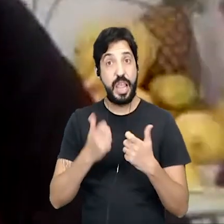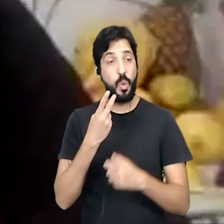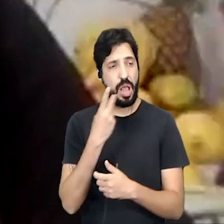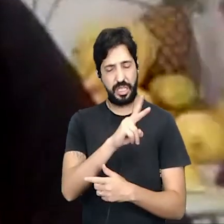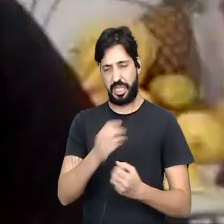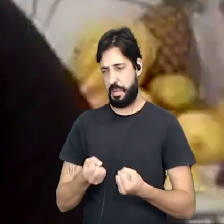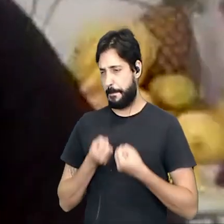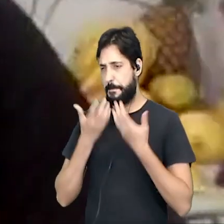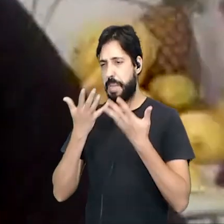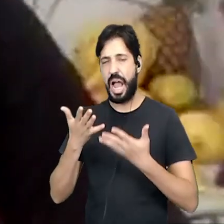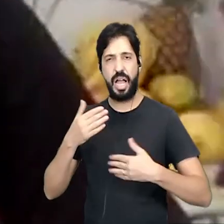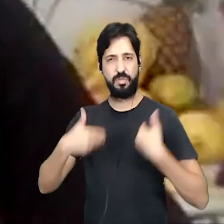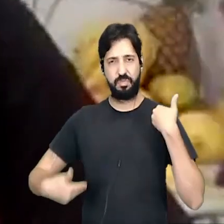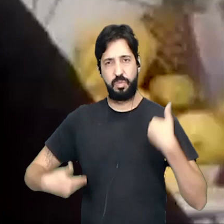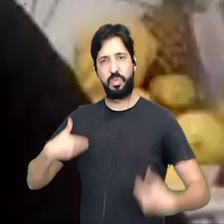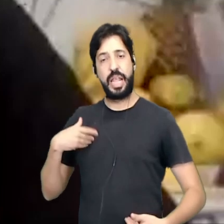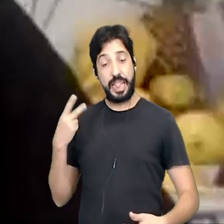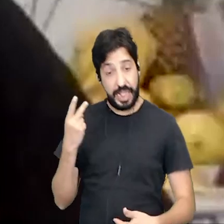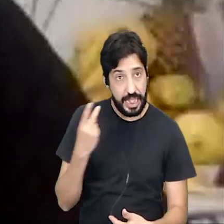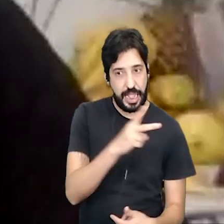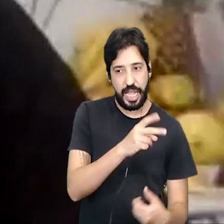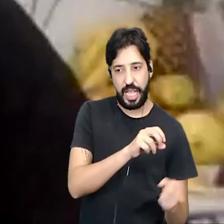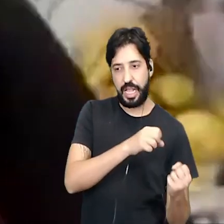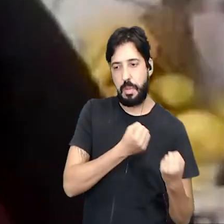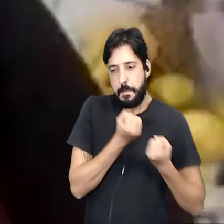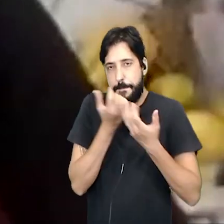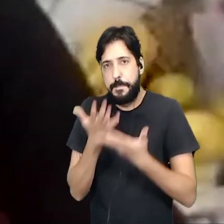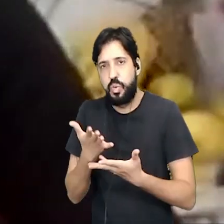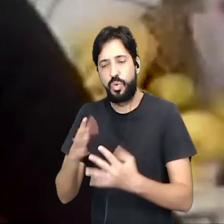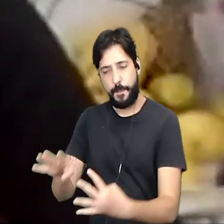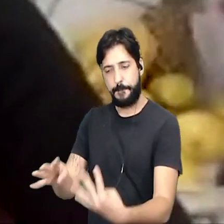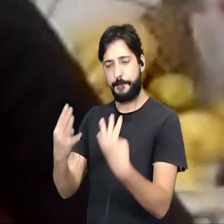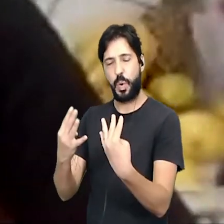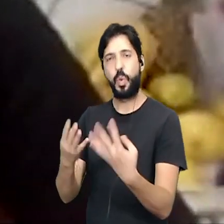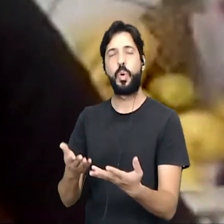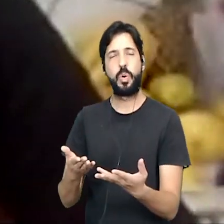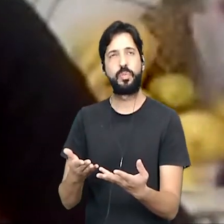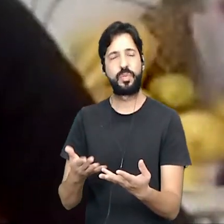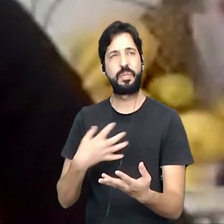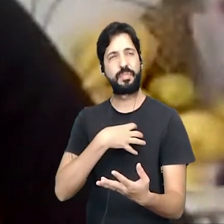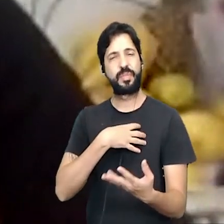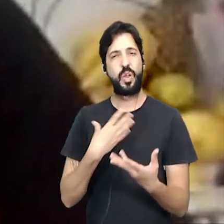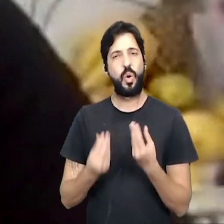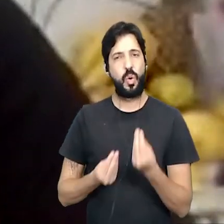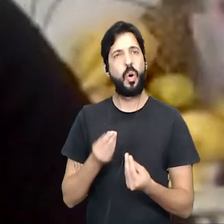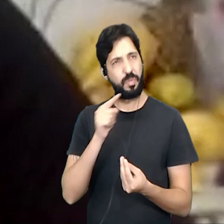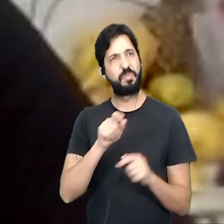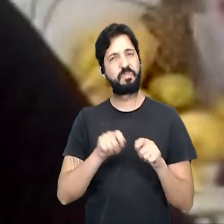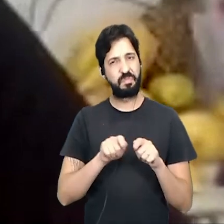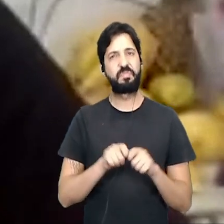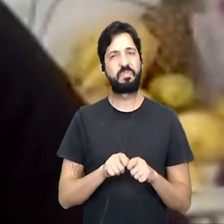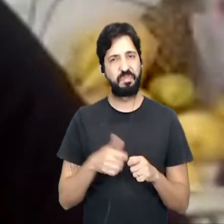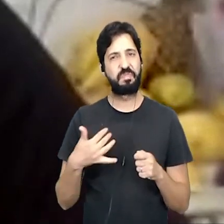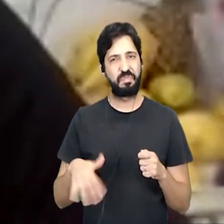a língua dele, com os gestos dele para um público, e com aquela sensação, poxa,